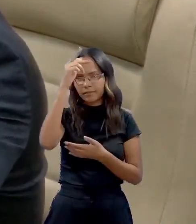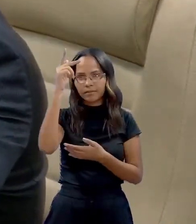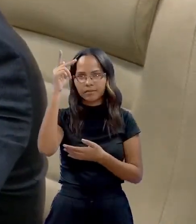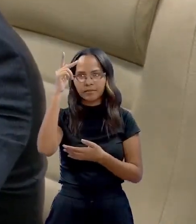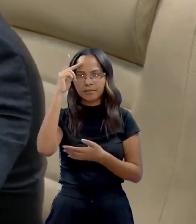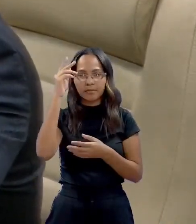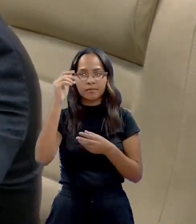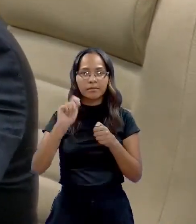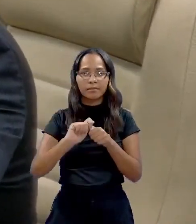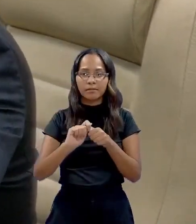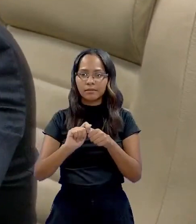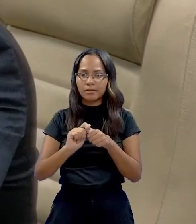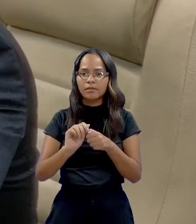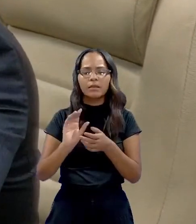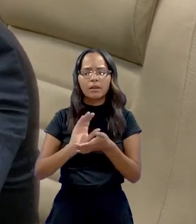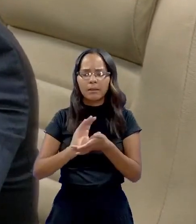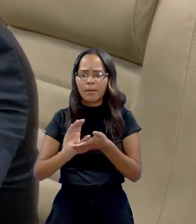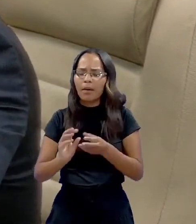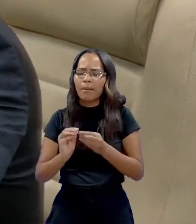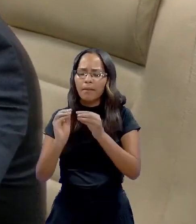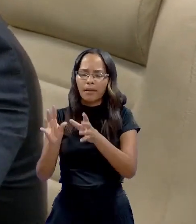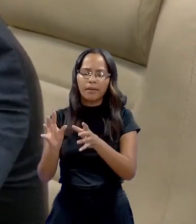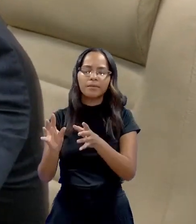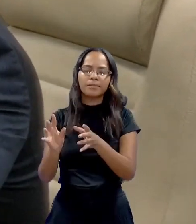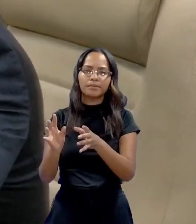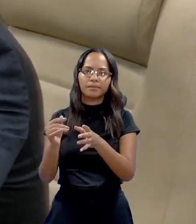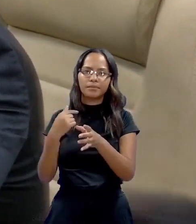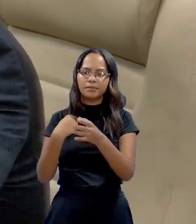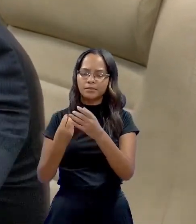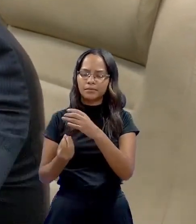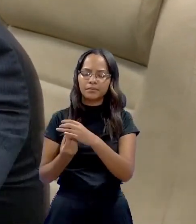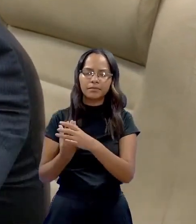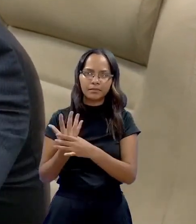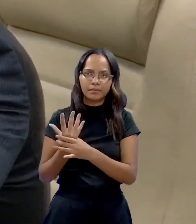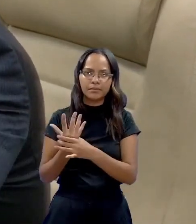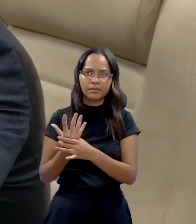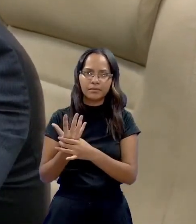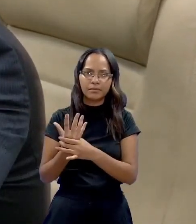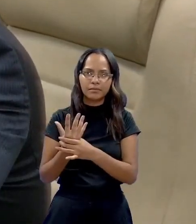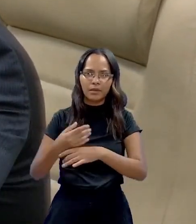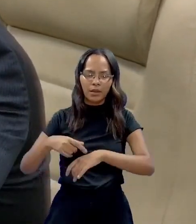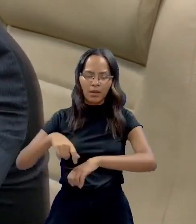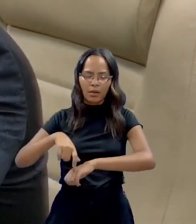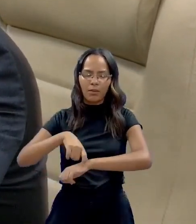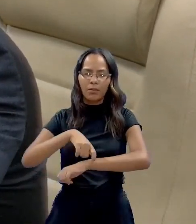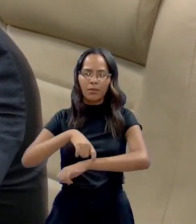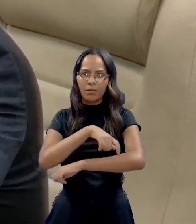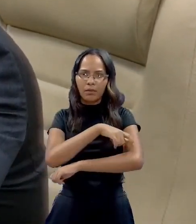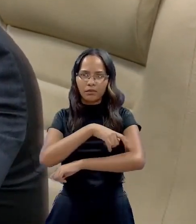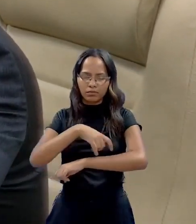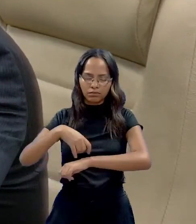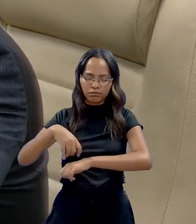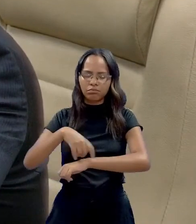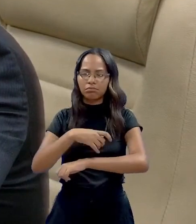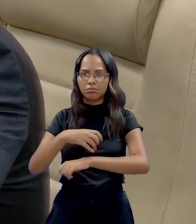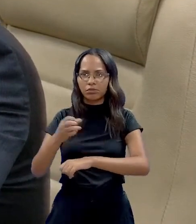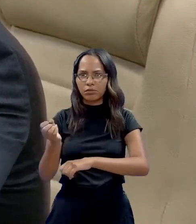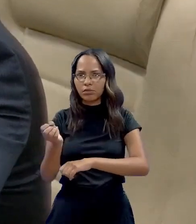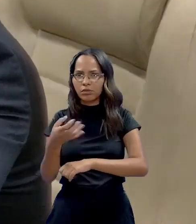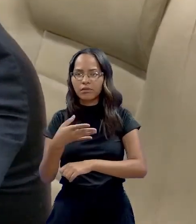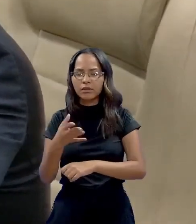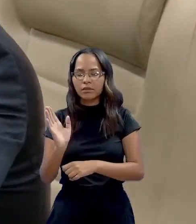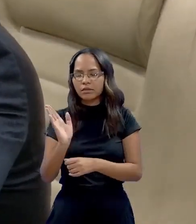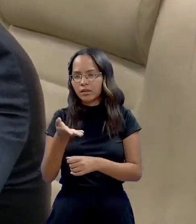emenda impositiva de minha autoria. Dessa vez, olha, a recapeamento da Alameda Rio das Garças, que já está praticamente quase que